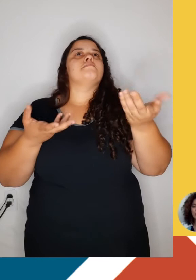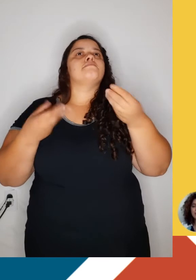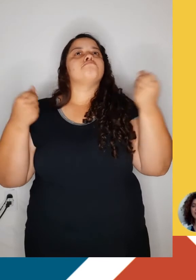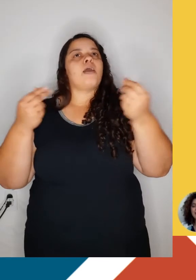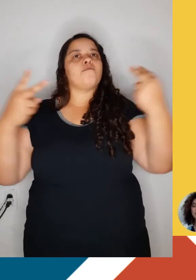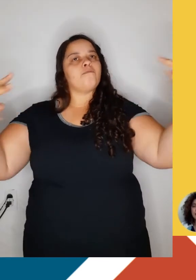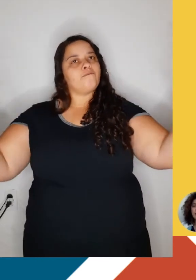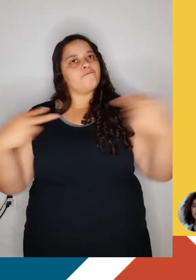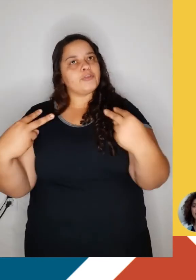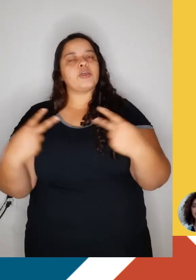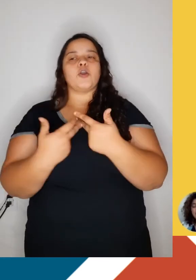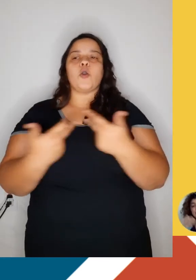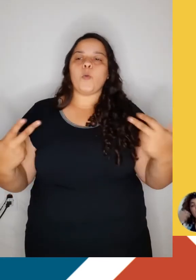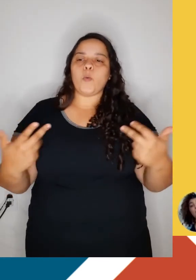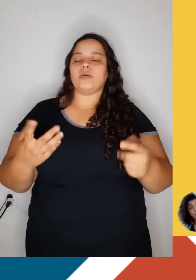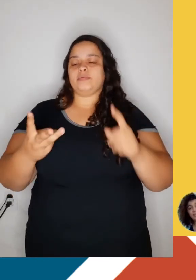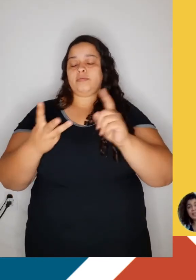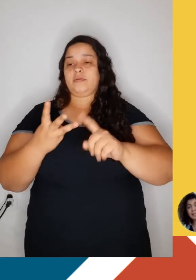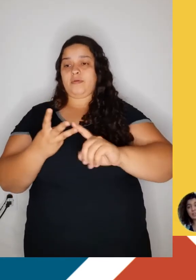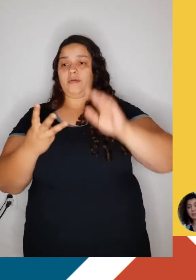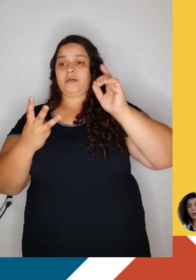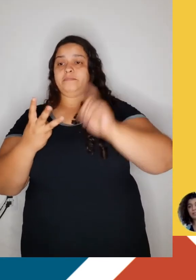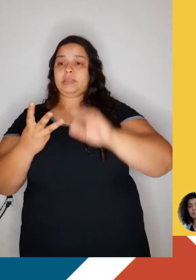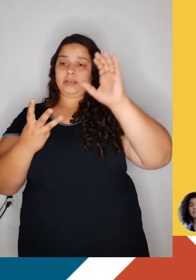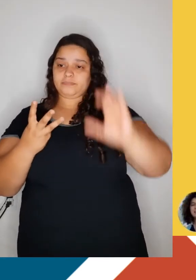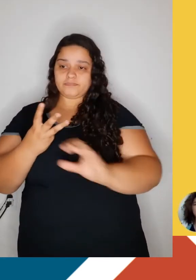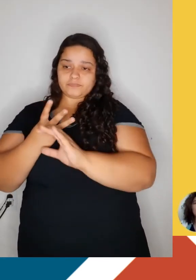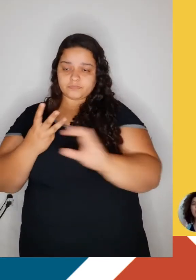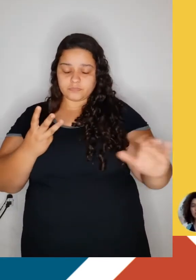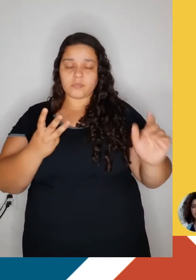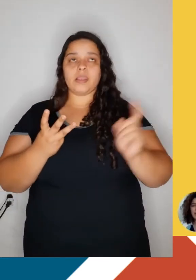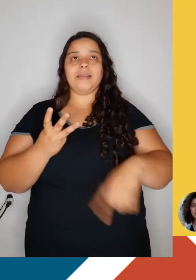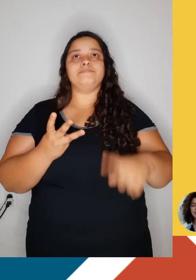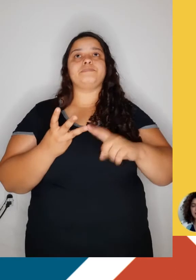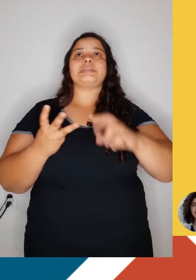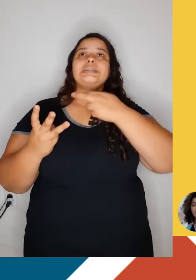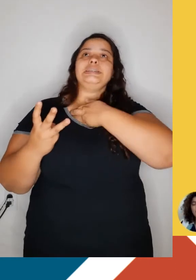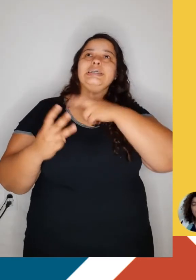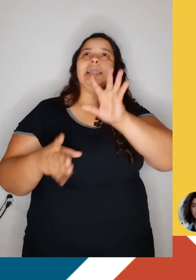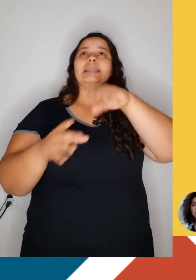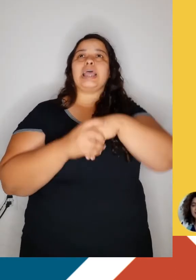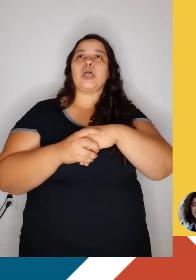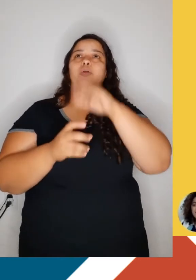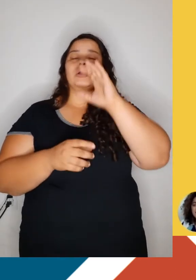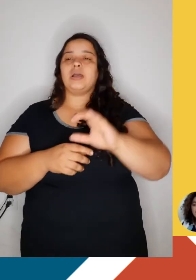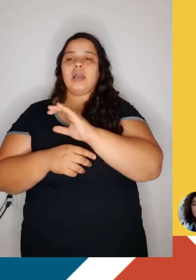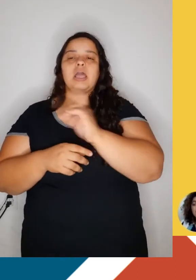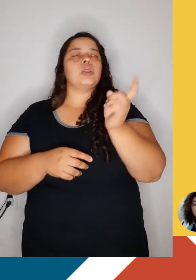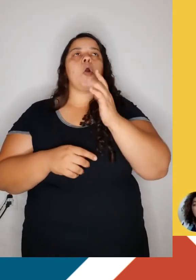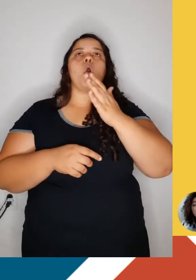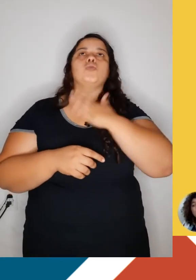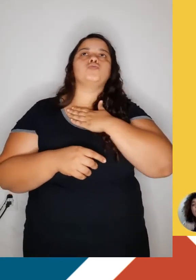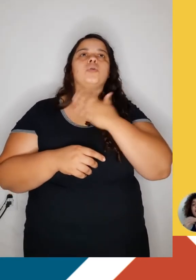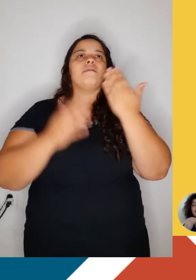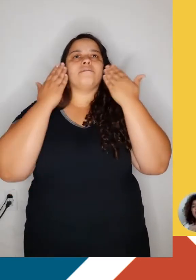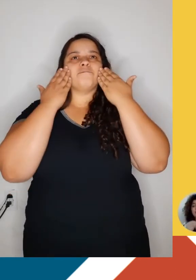a vitória da Guerra do Paraguai. Por fim, a Igreja Católica, setores ligados a ela, setores dentro dessa igreja,